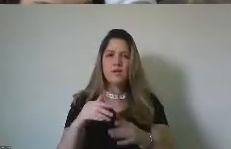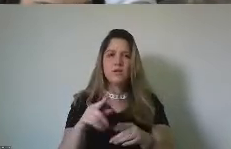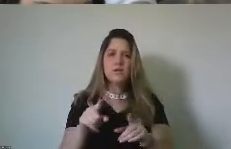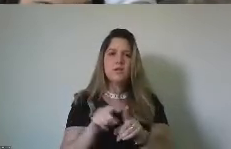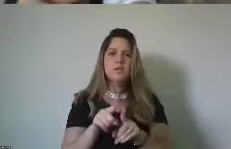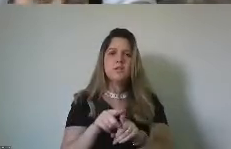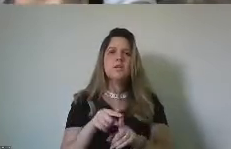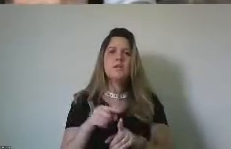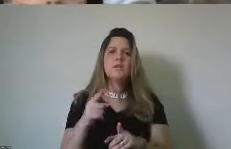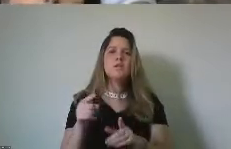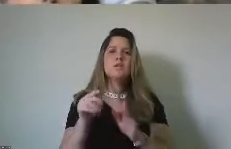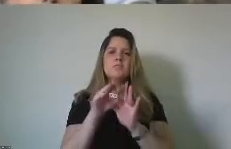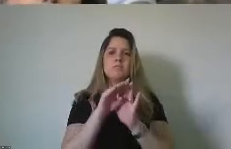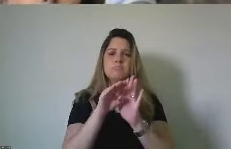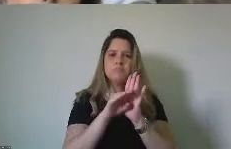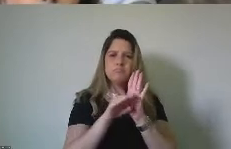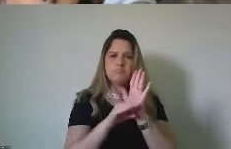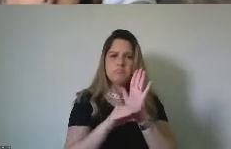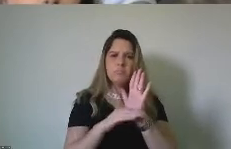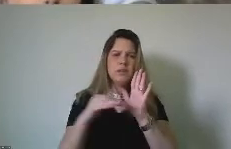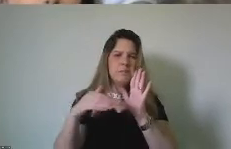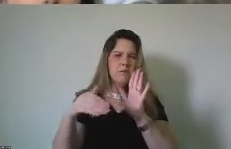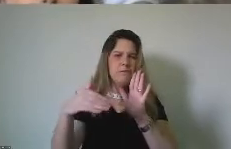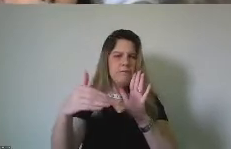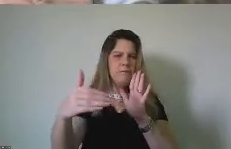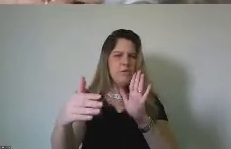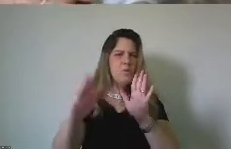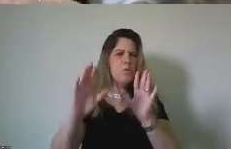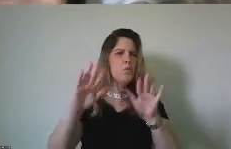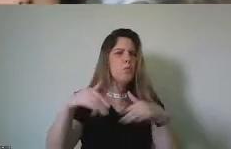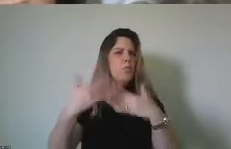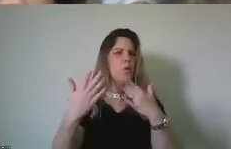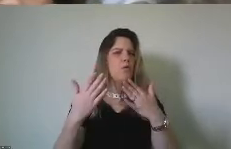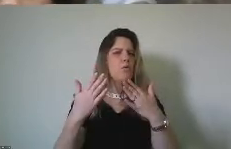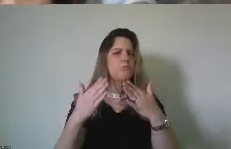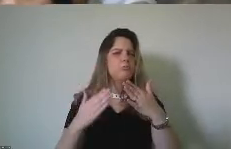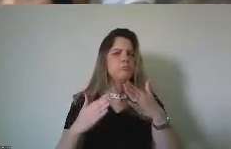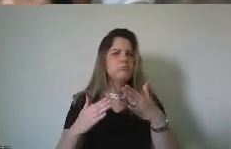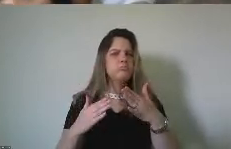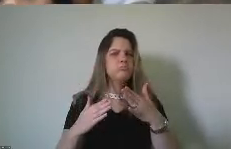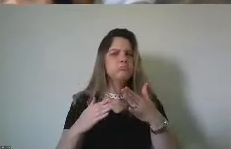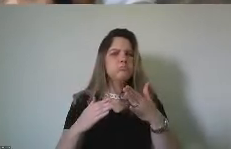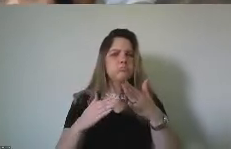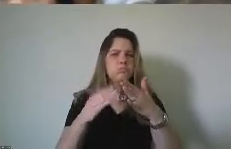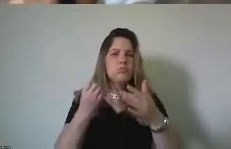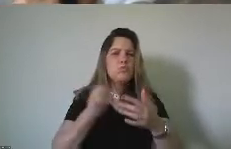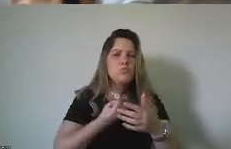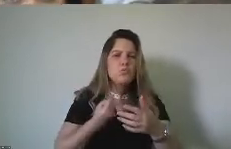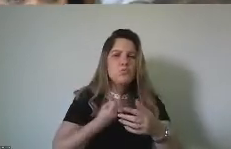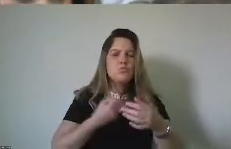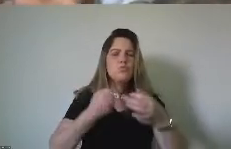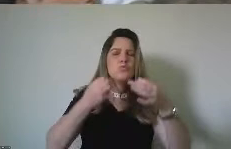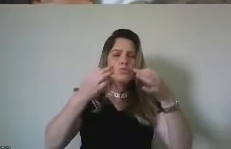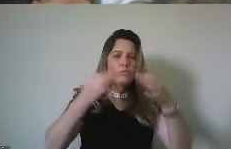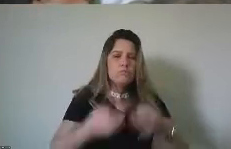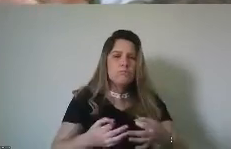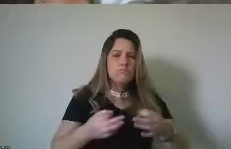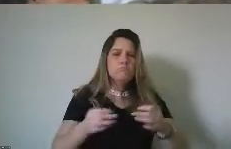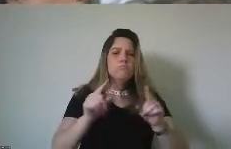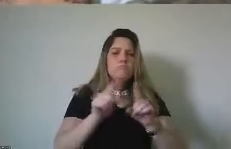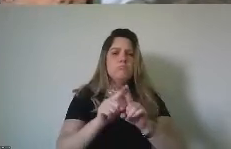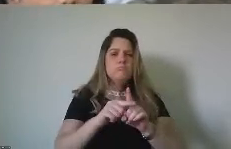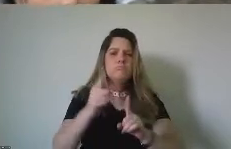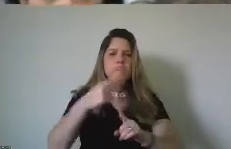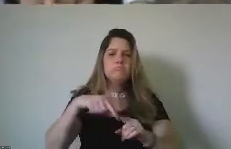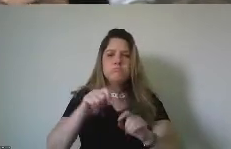15 que tem de capas para frente qual o percentual que é dedicado a suas linhas né Torres de Cabos e o